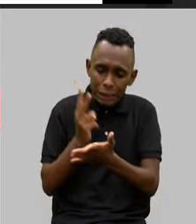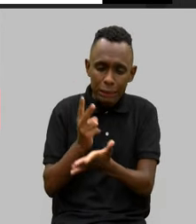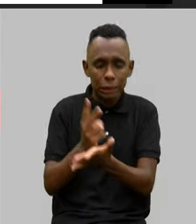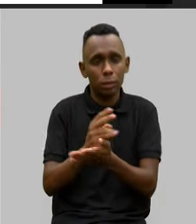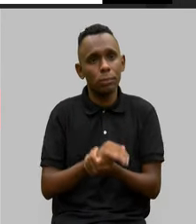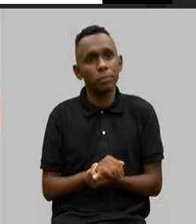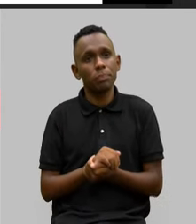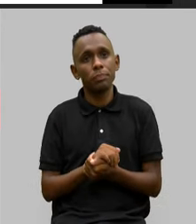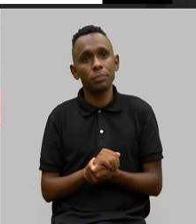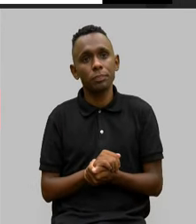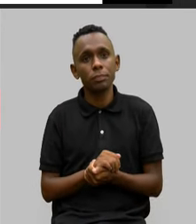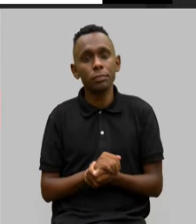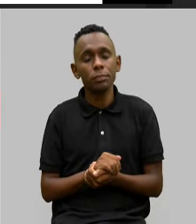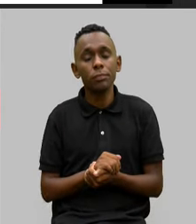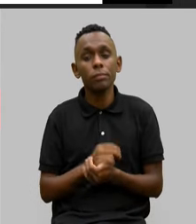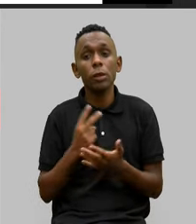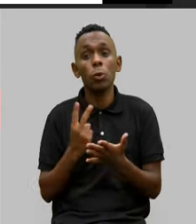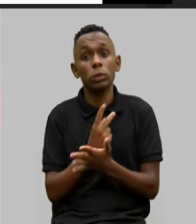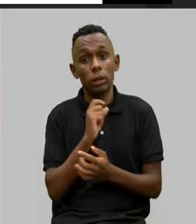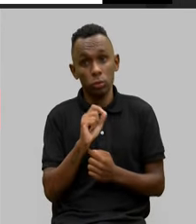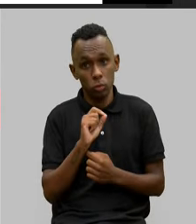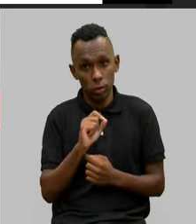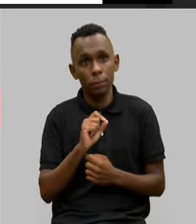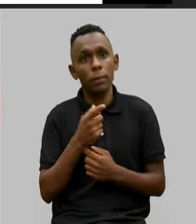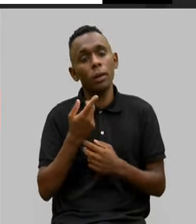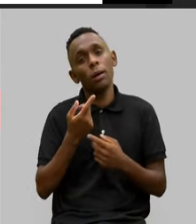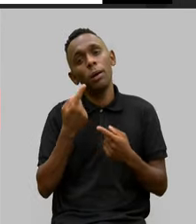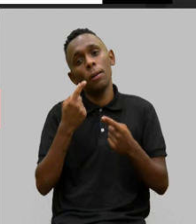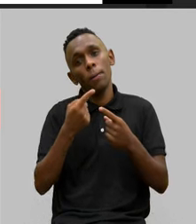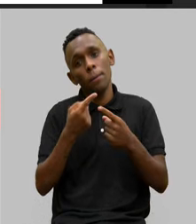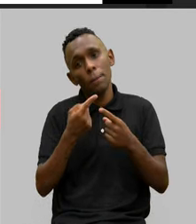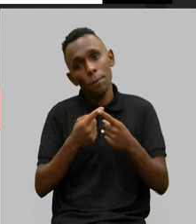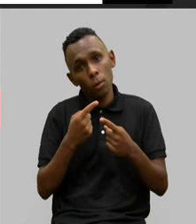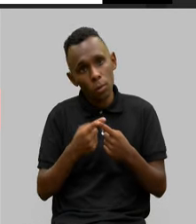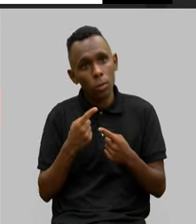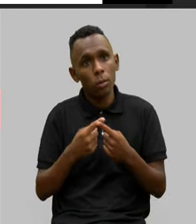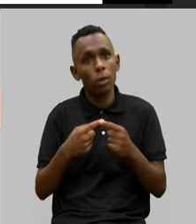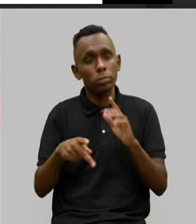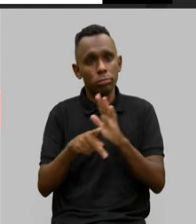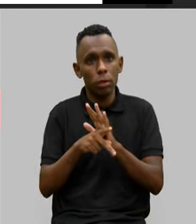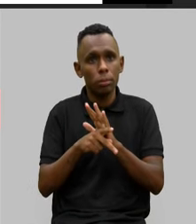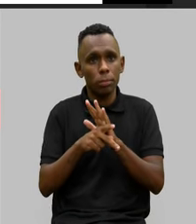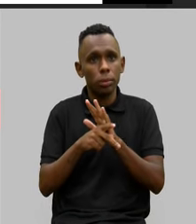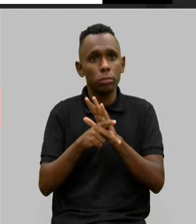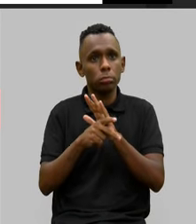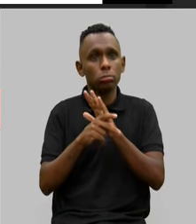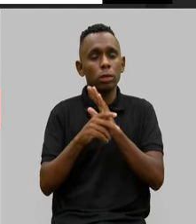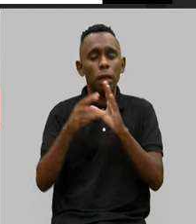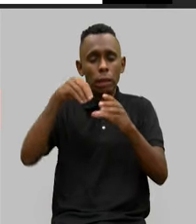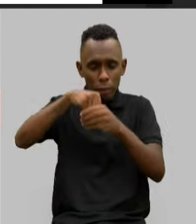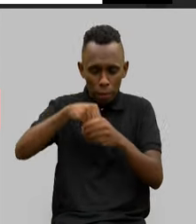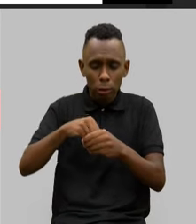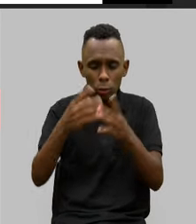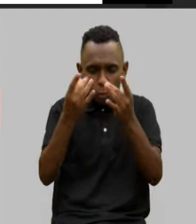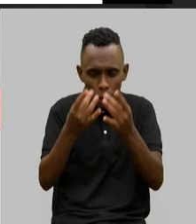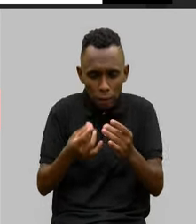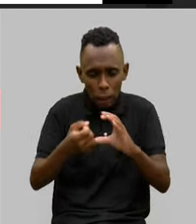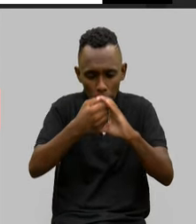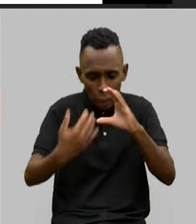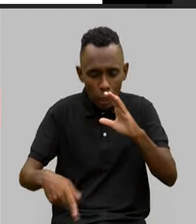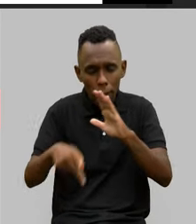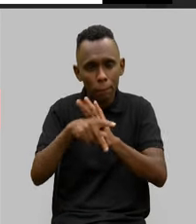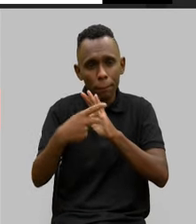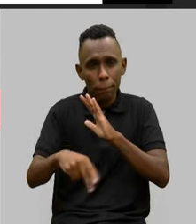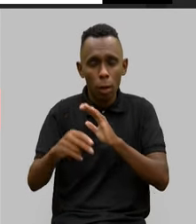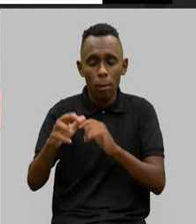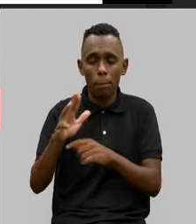que que acontece devido ao componente psicoativo existente na cannabis uma parte da